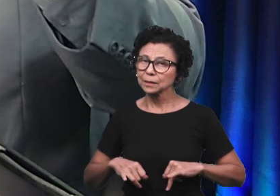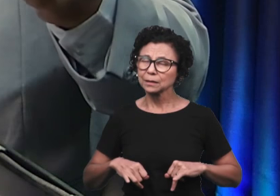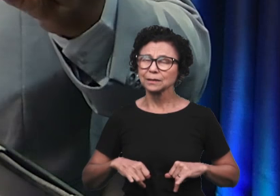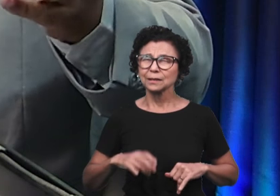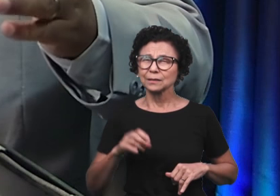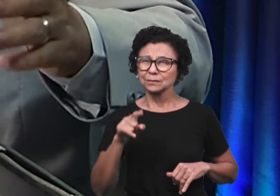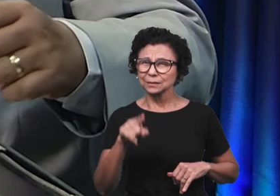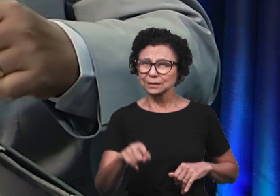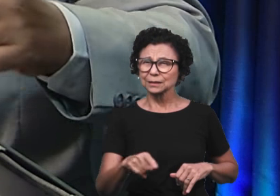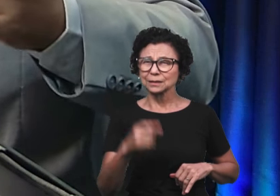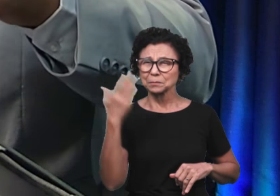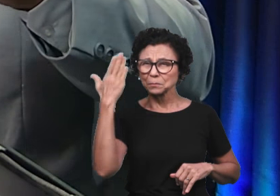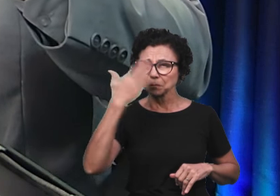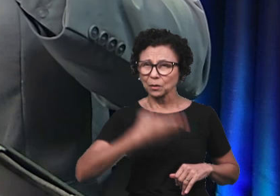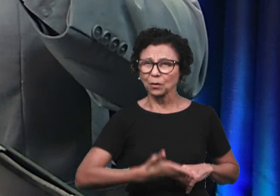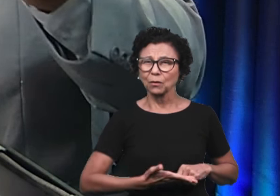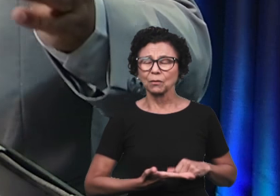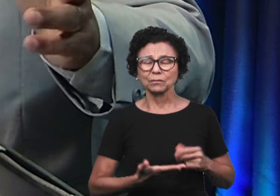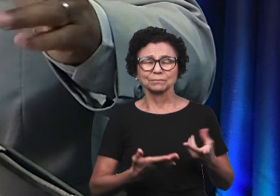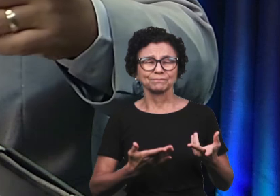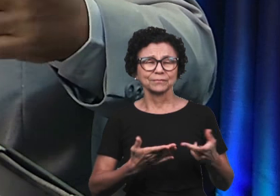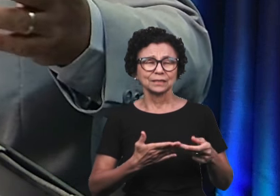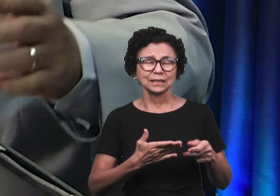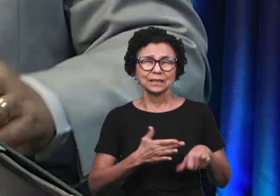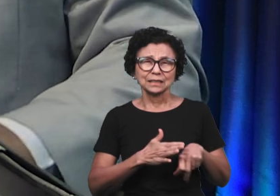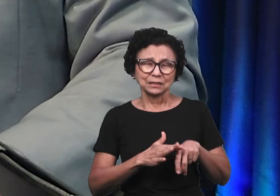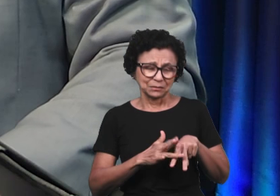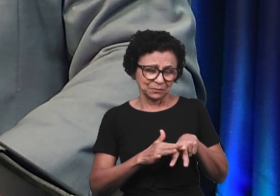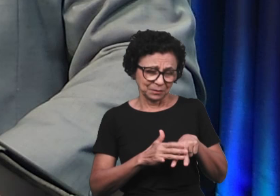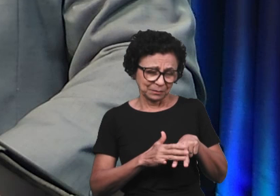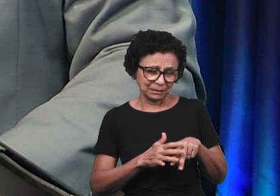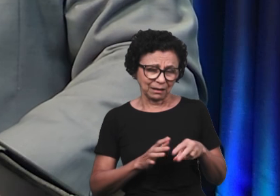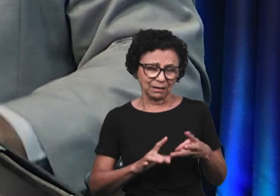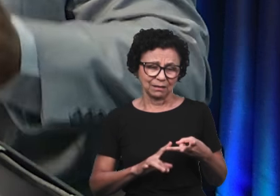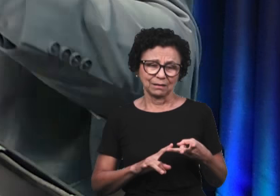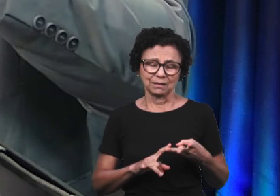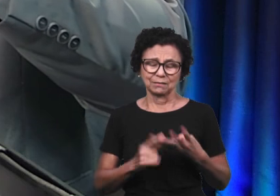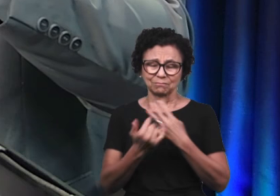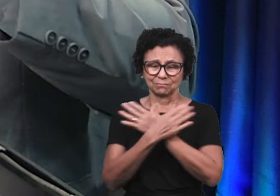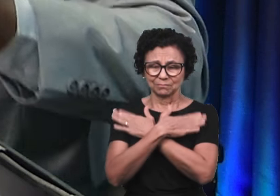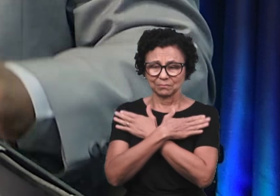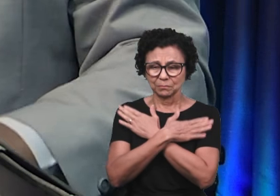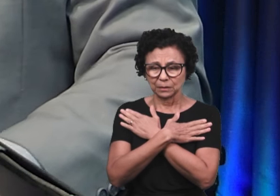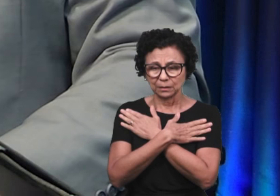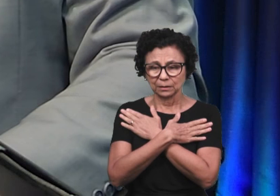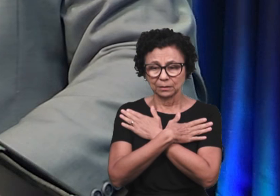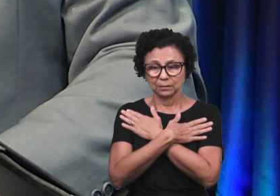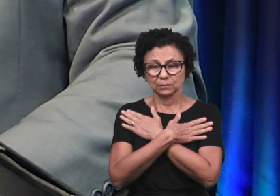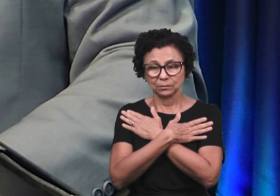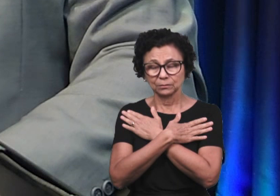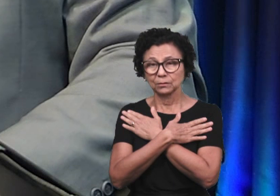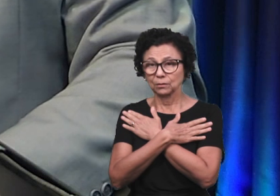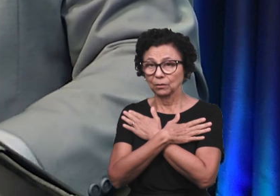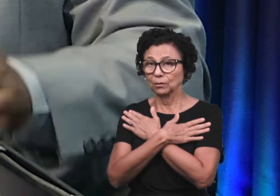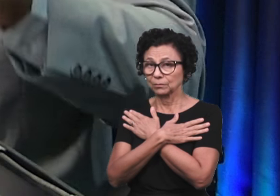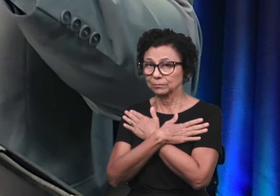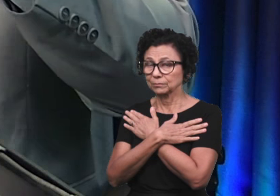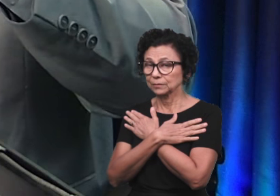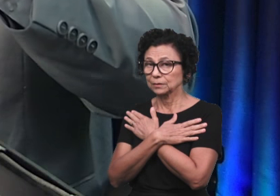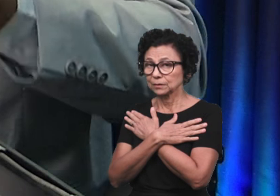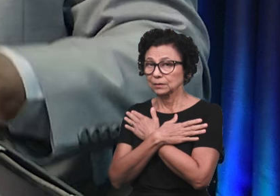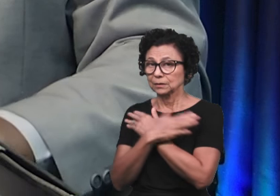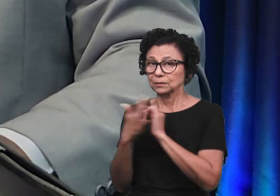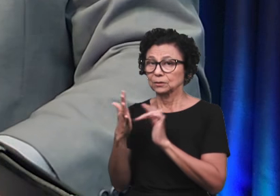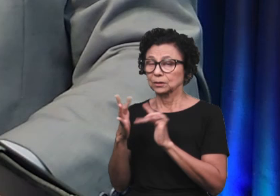luta, numa prova, uma enfermidade, uma luta familiar, um desemprego, o Senhor está te perguntando, por que choras? O Senhor